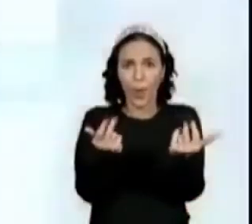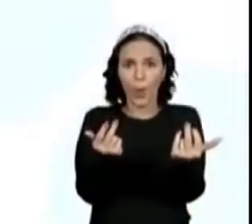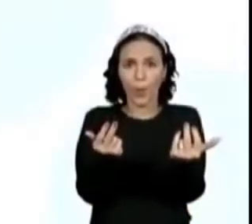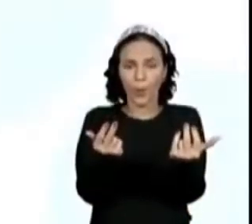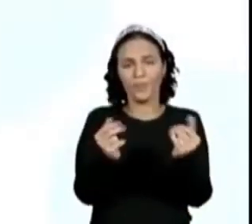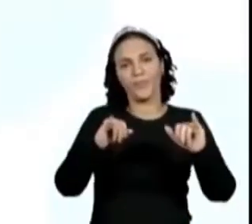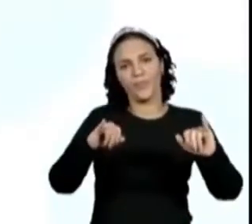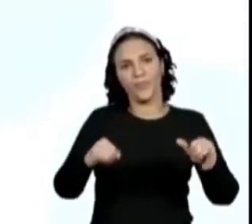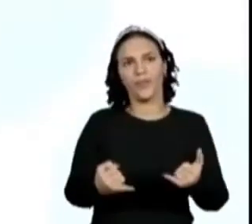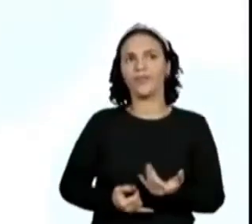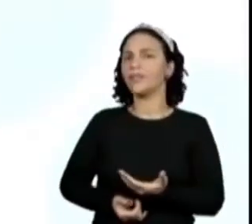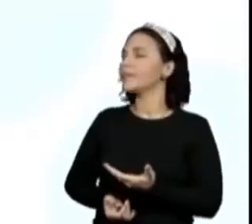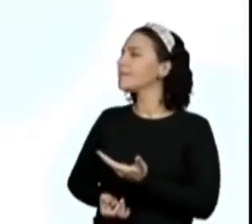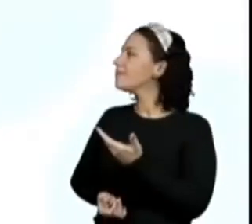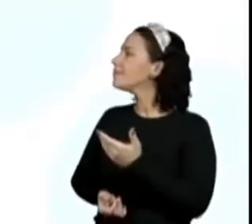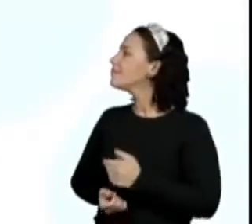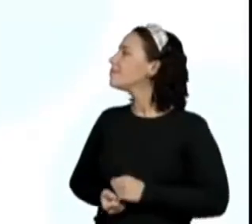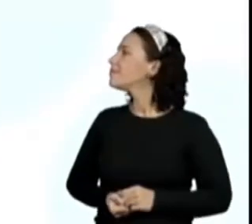vou escrever aqui, ó.